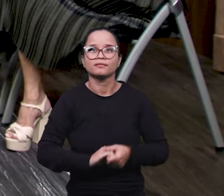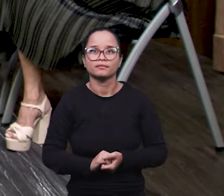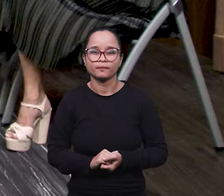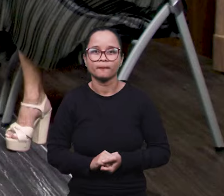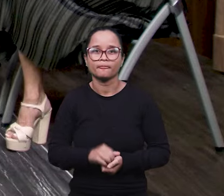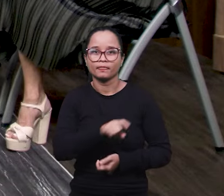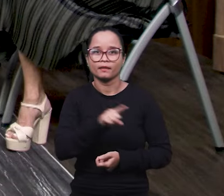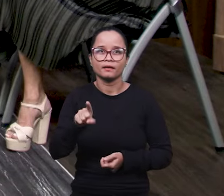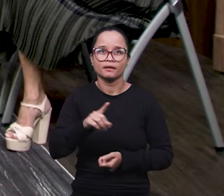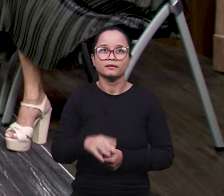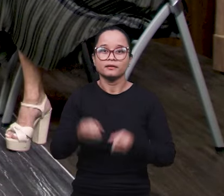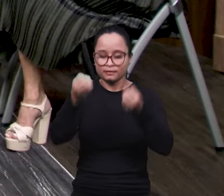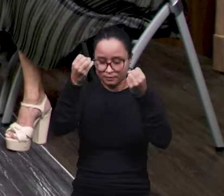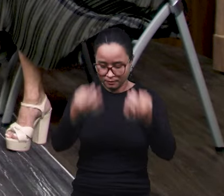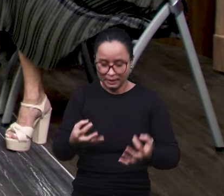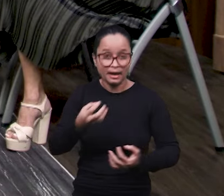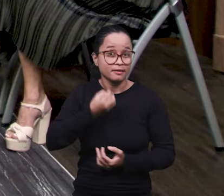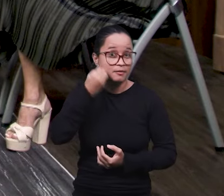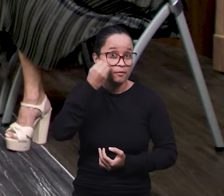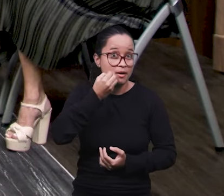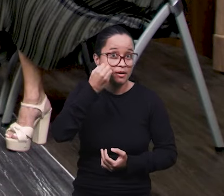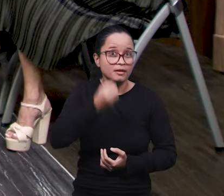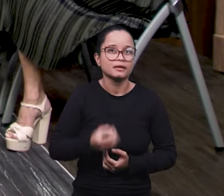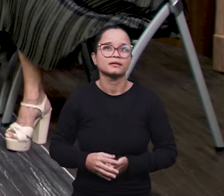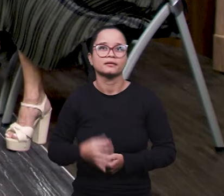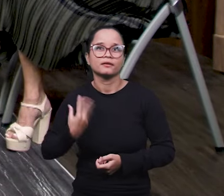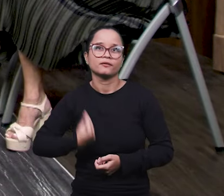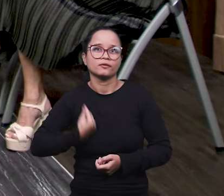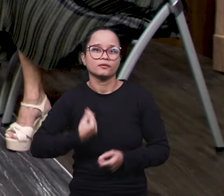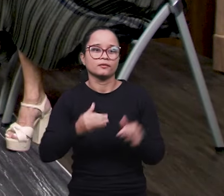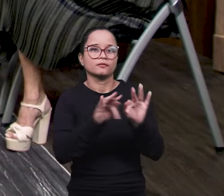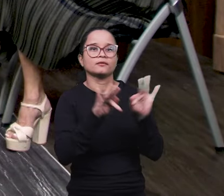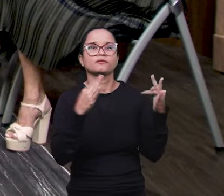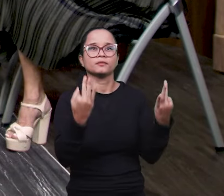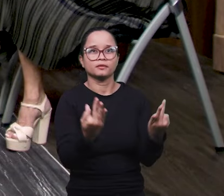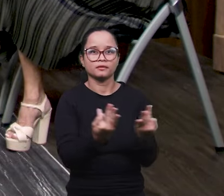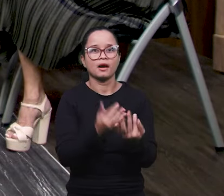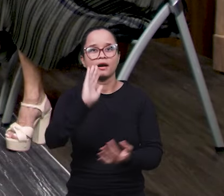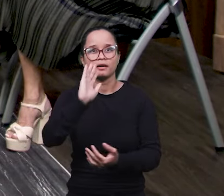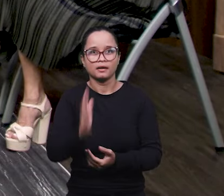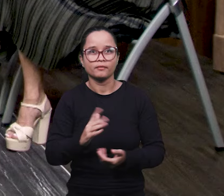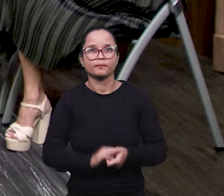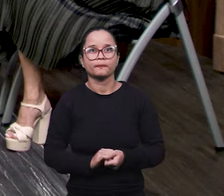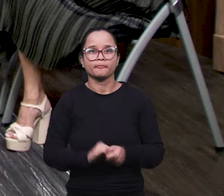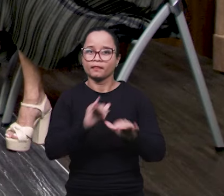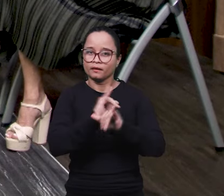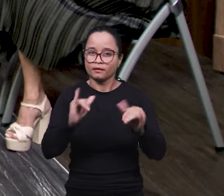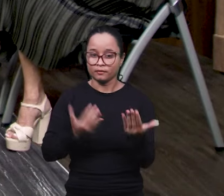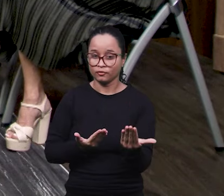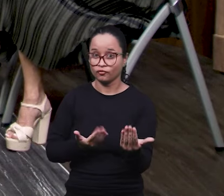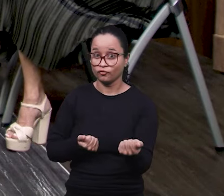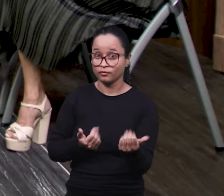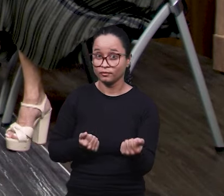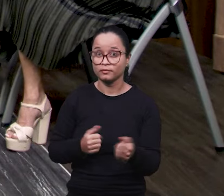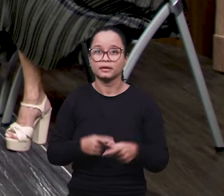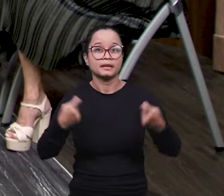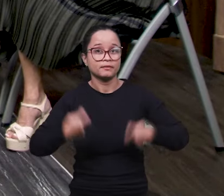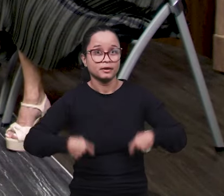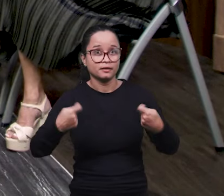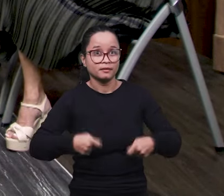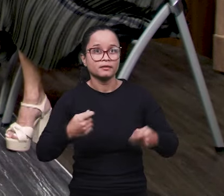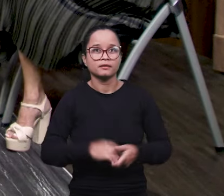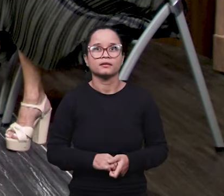ela contar as experiências que ela viveu com as famílias ela já disse pros nossos jovens que precisa ter